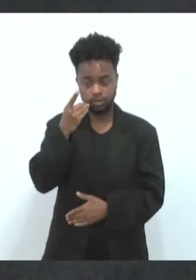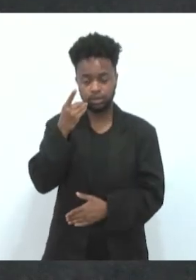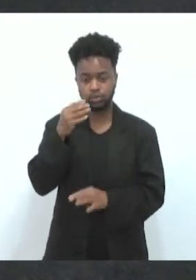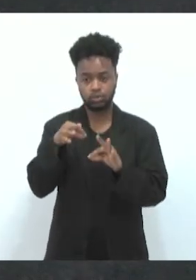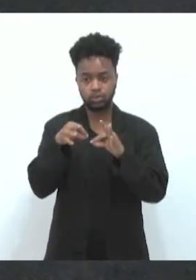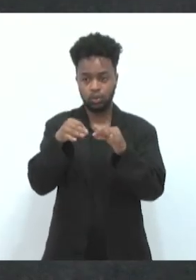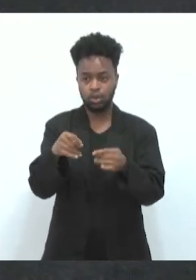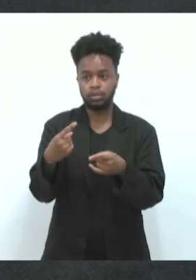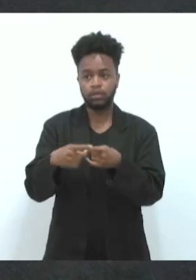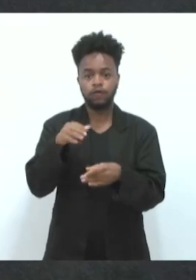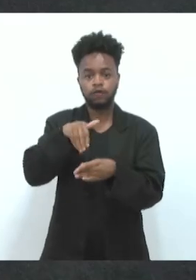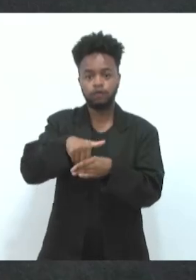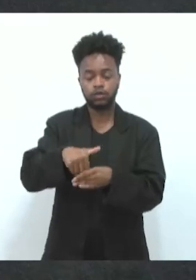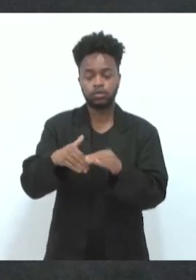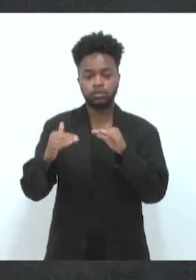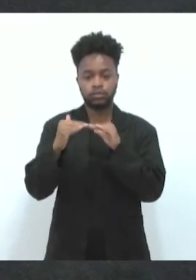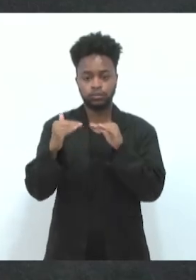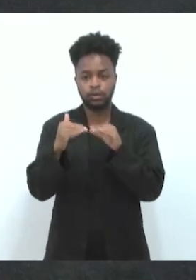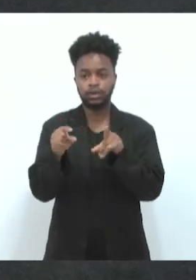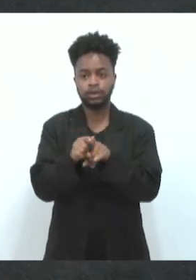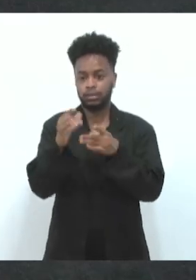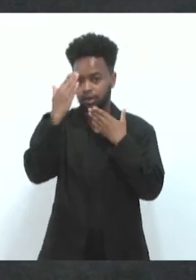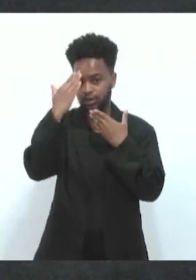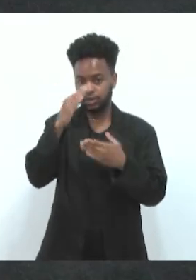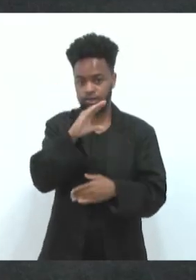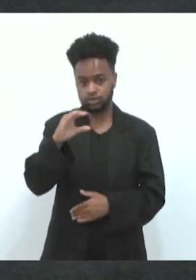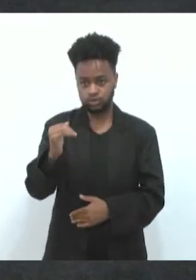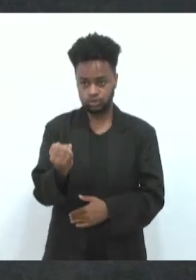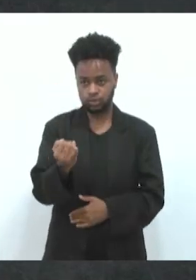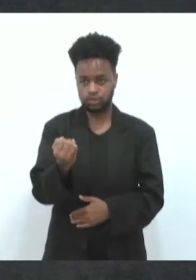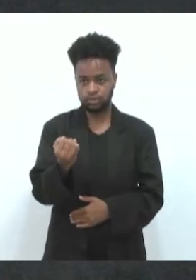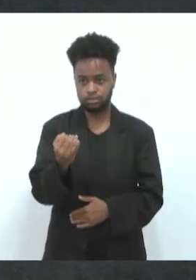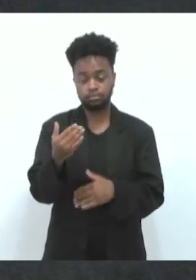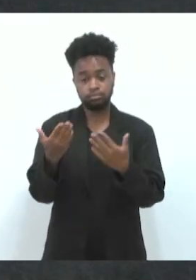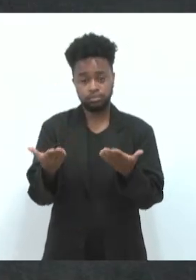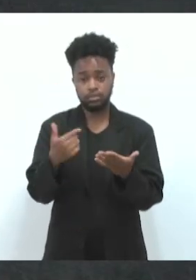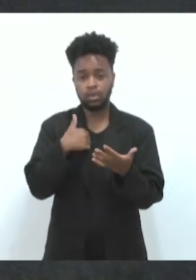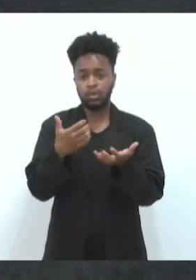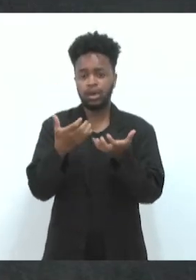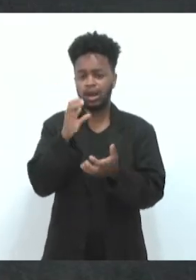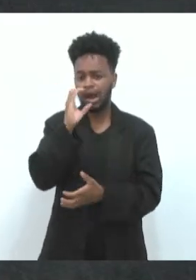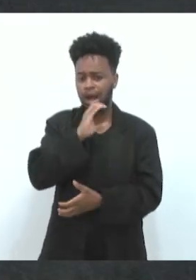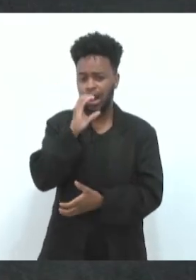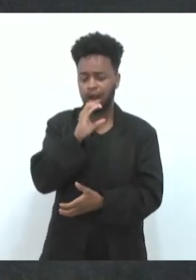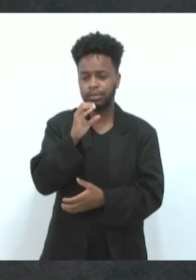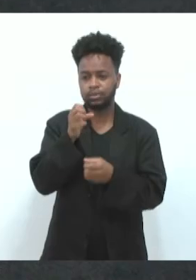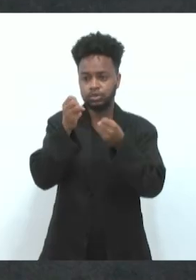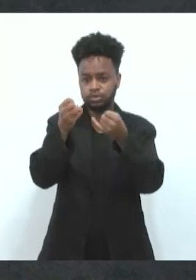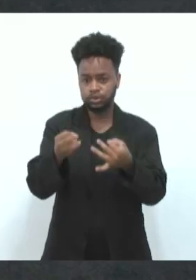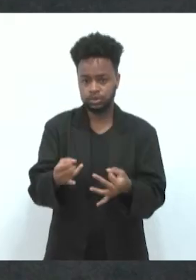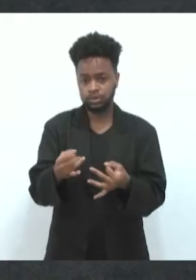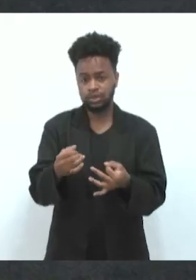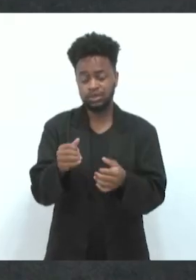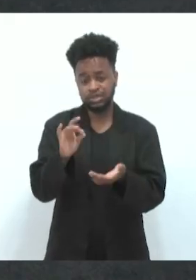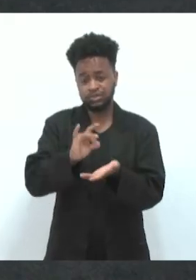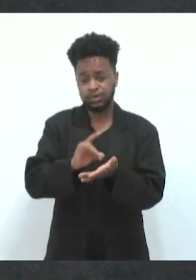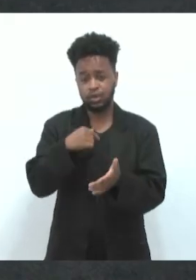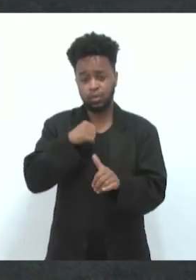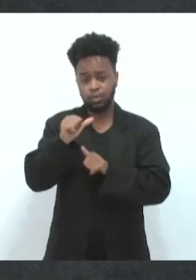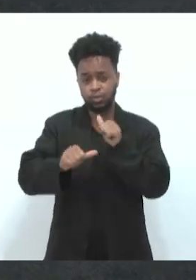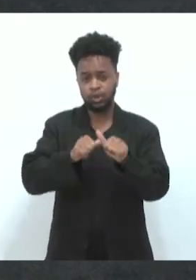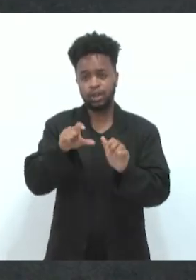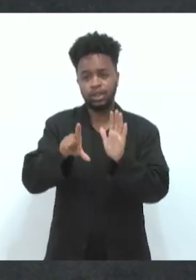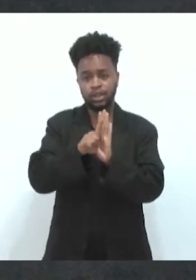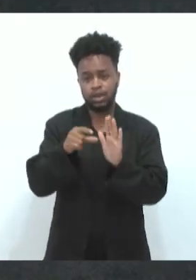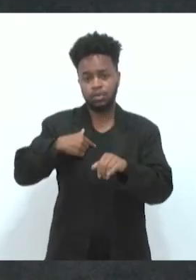deputadas que votaram favoravelmente, agradecer a CCJ. Então, rapidamente, uma explicação. Na verdade, eu estou modificando uma lei de